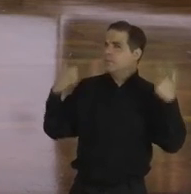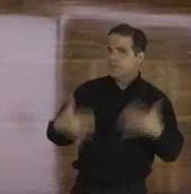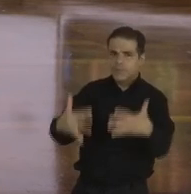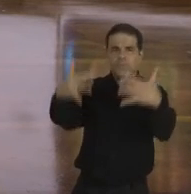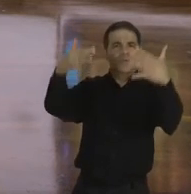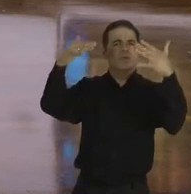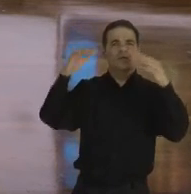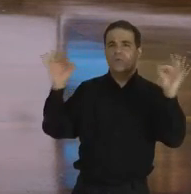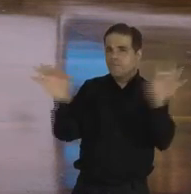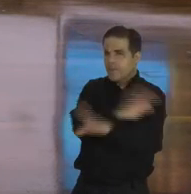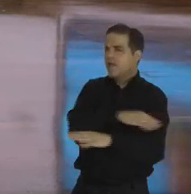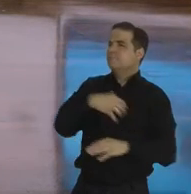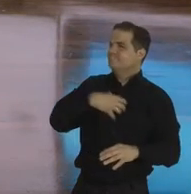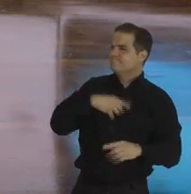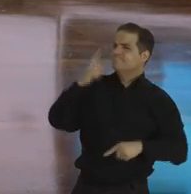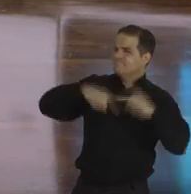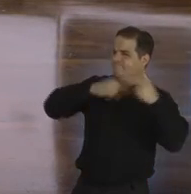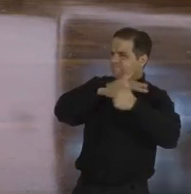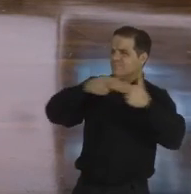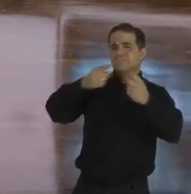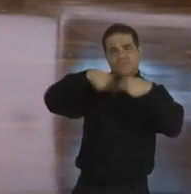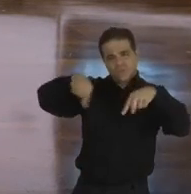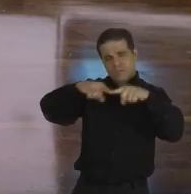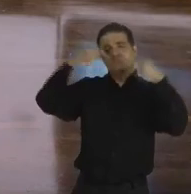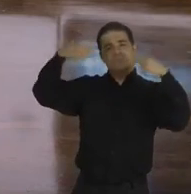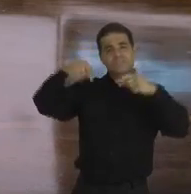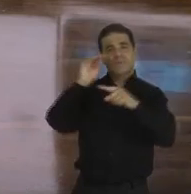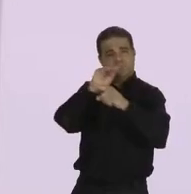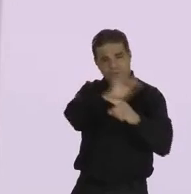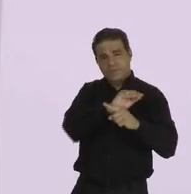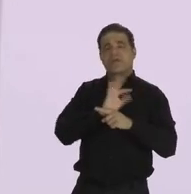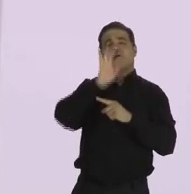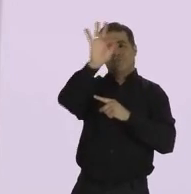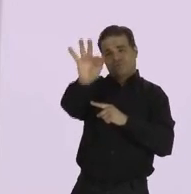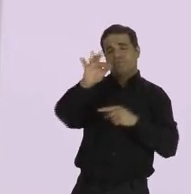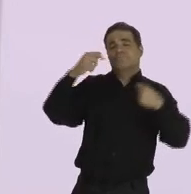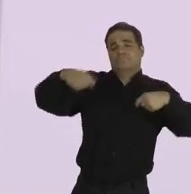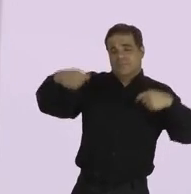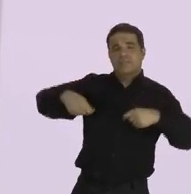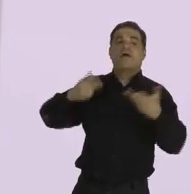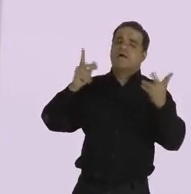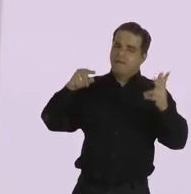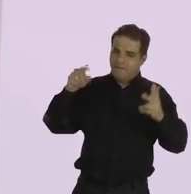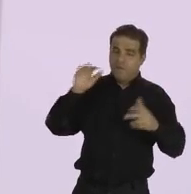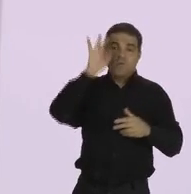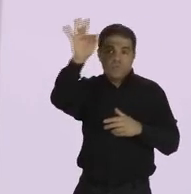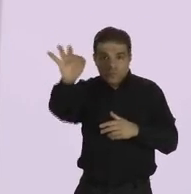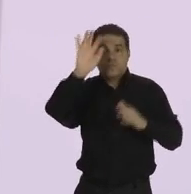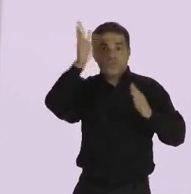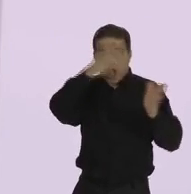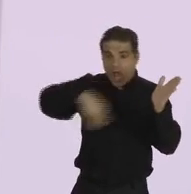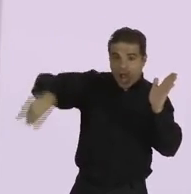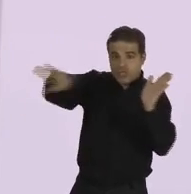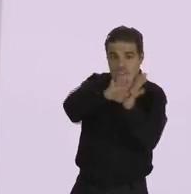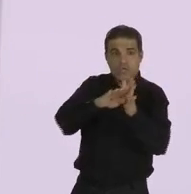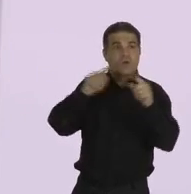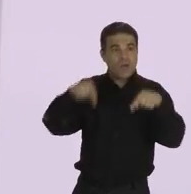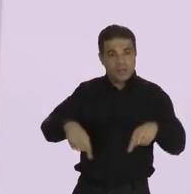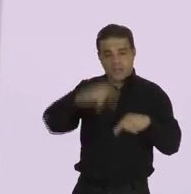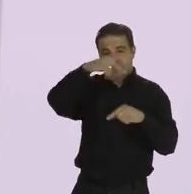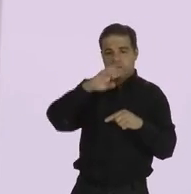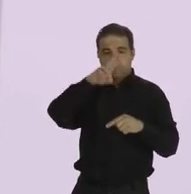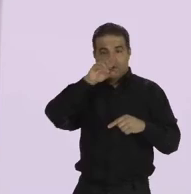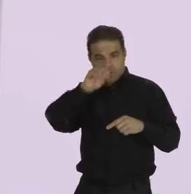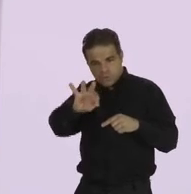ficar são assim completa é o tipo de inovação que a gente precisa para cuidar do Futuro né Kátia o futuro já chegou na